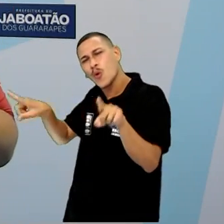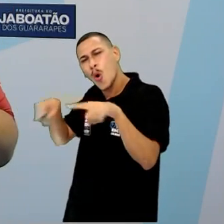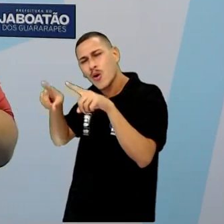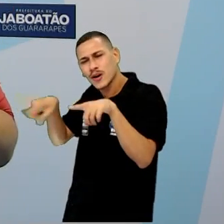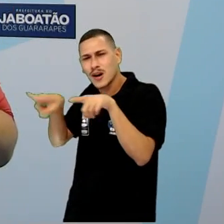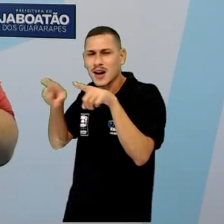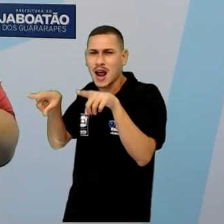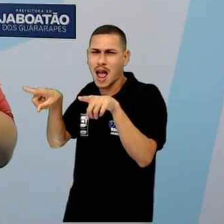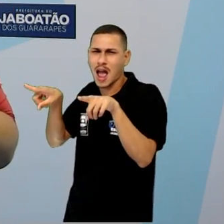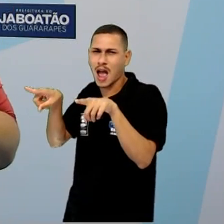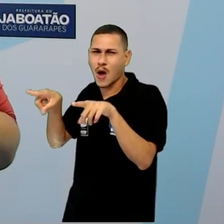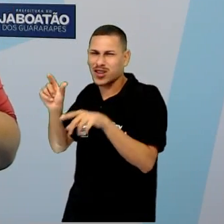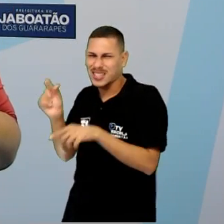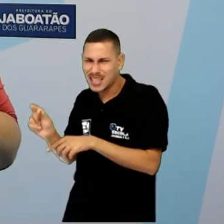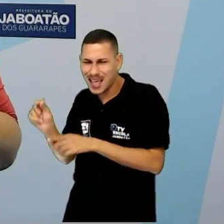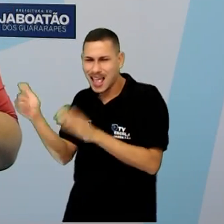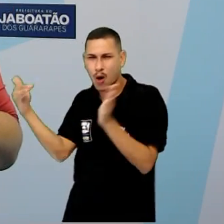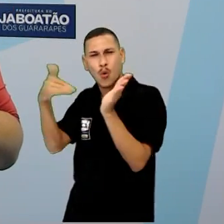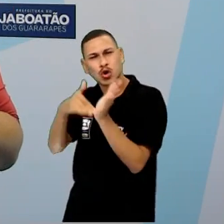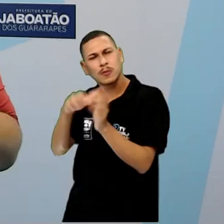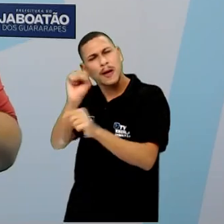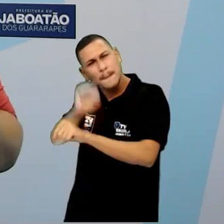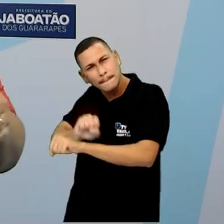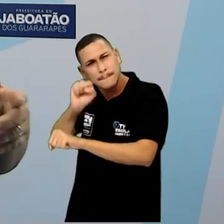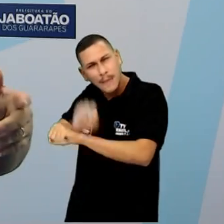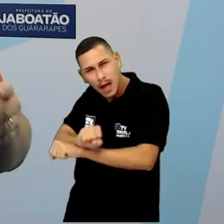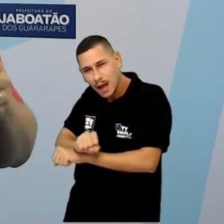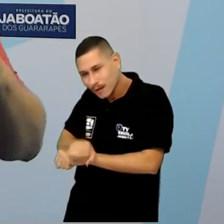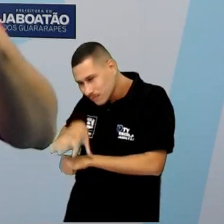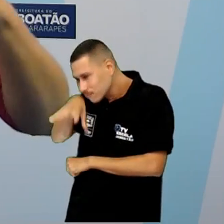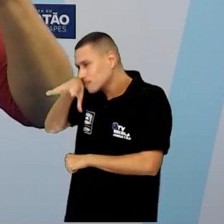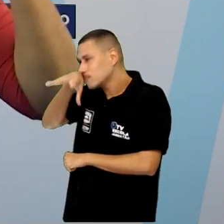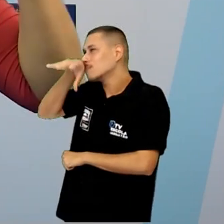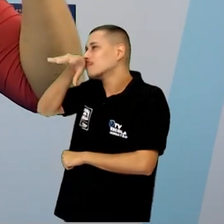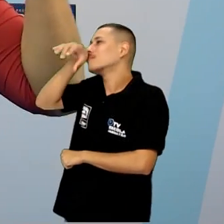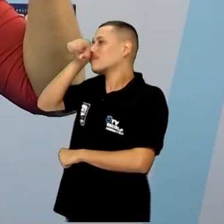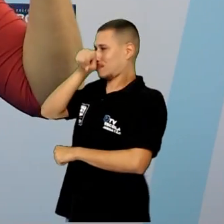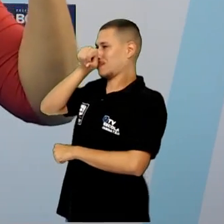a última senha, esperou o seu momento, respirou fundo,